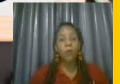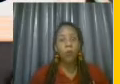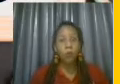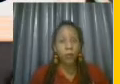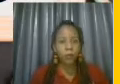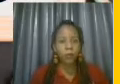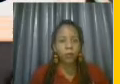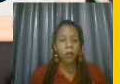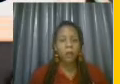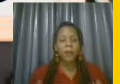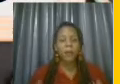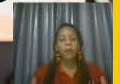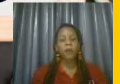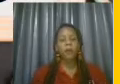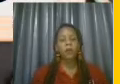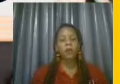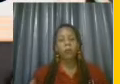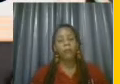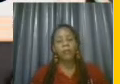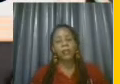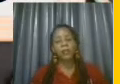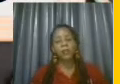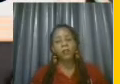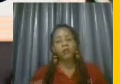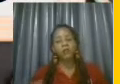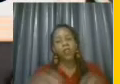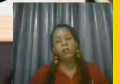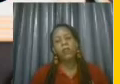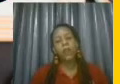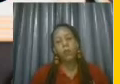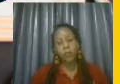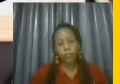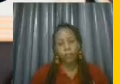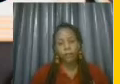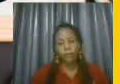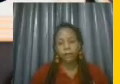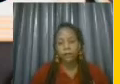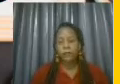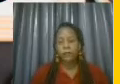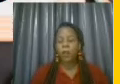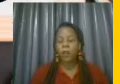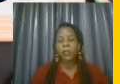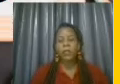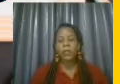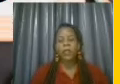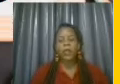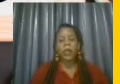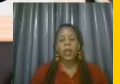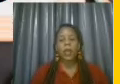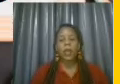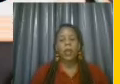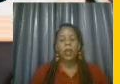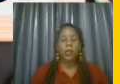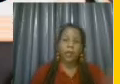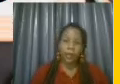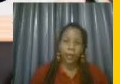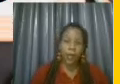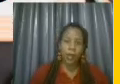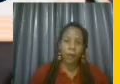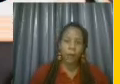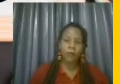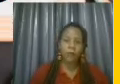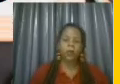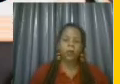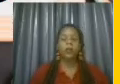contribuíram muito para a formação do povo brasileiro do jeito que é hoje. Então, assim,